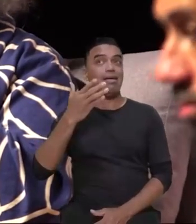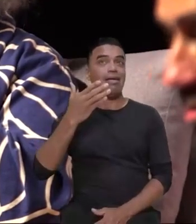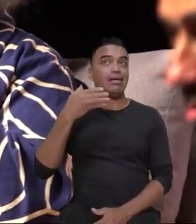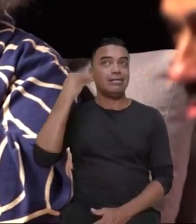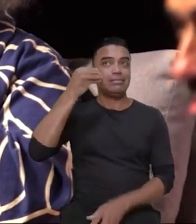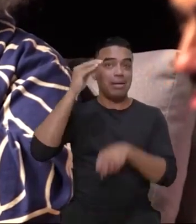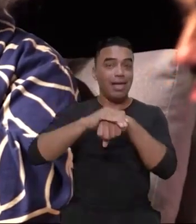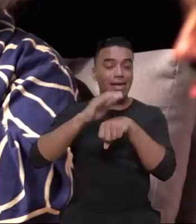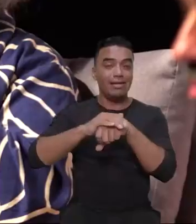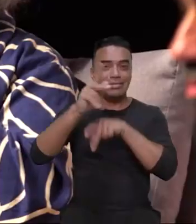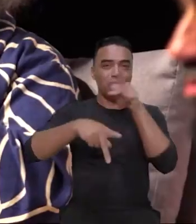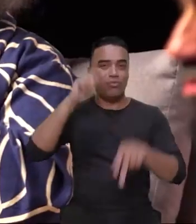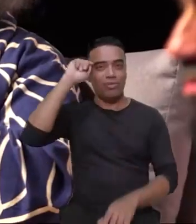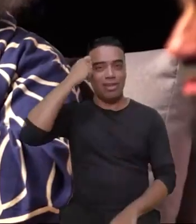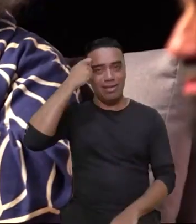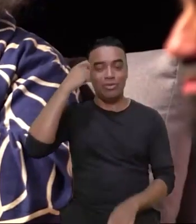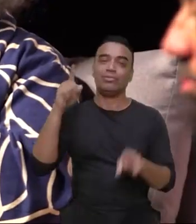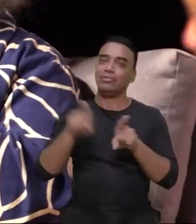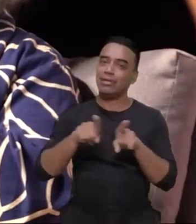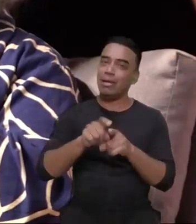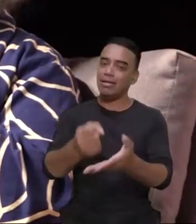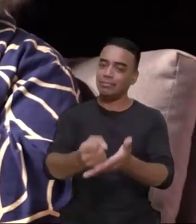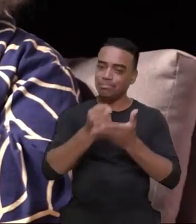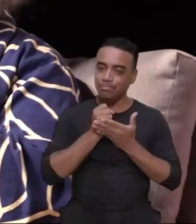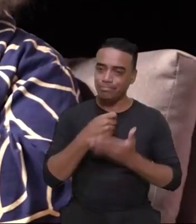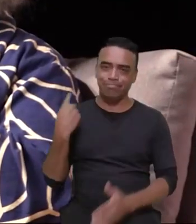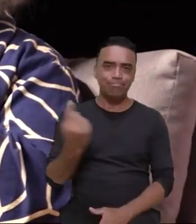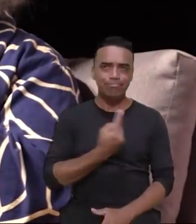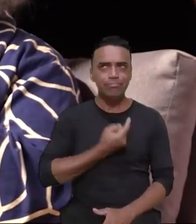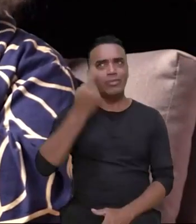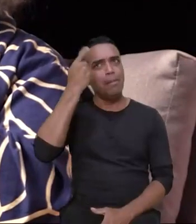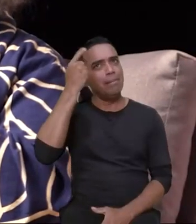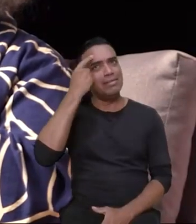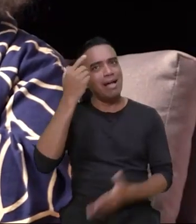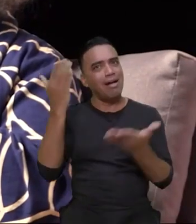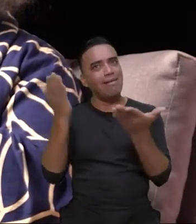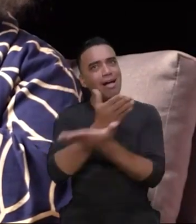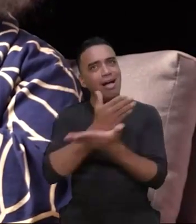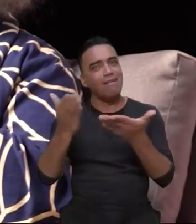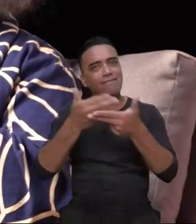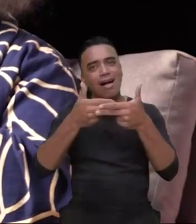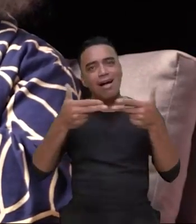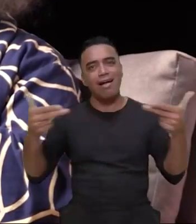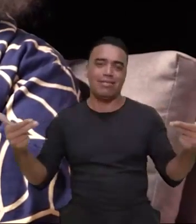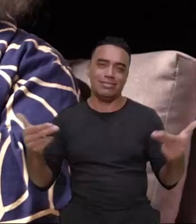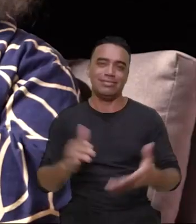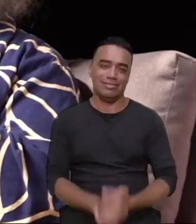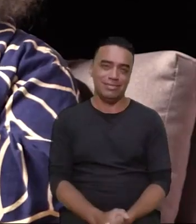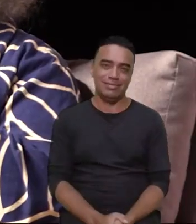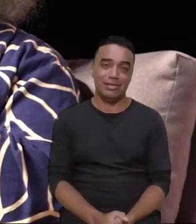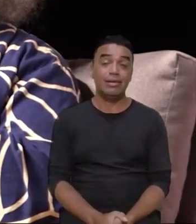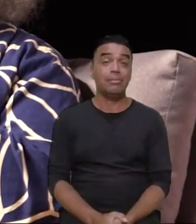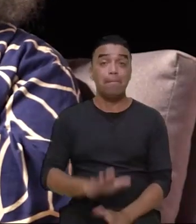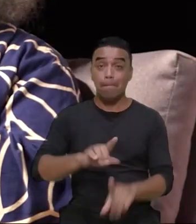de experiências negras, também tenham nos ajudado a pensar muita coisa.